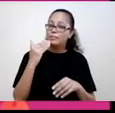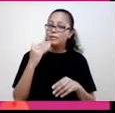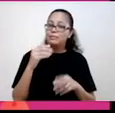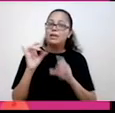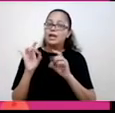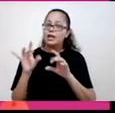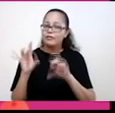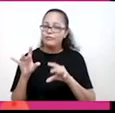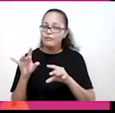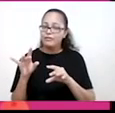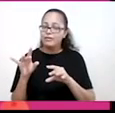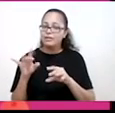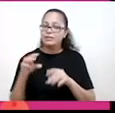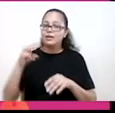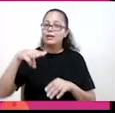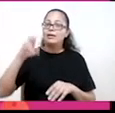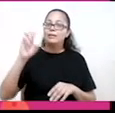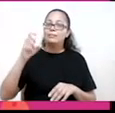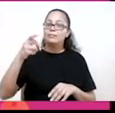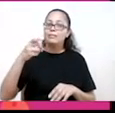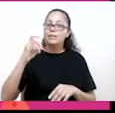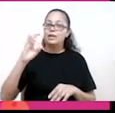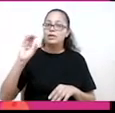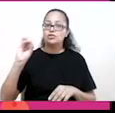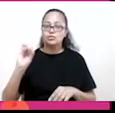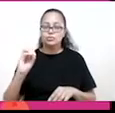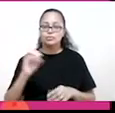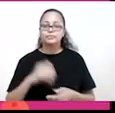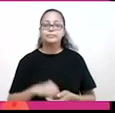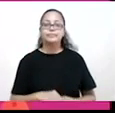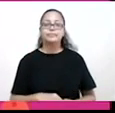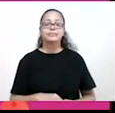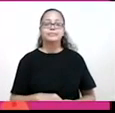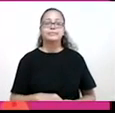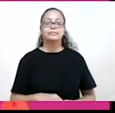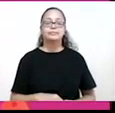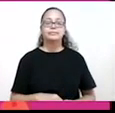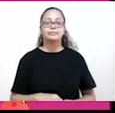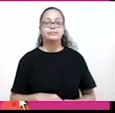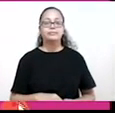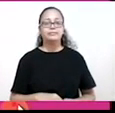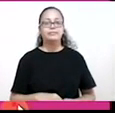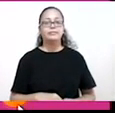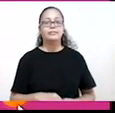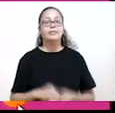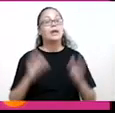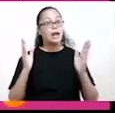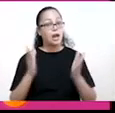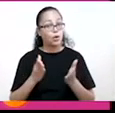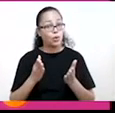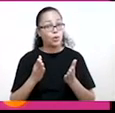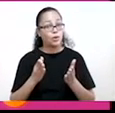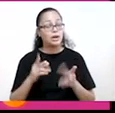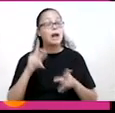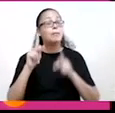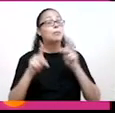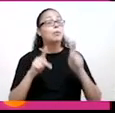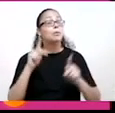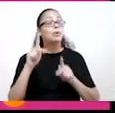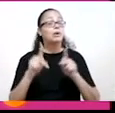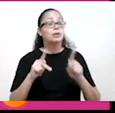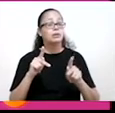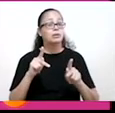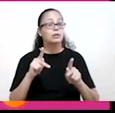que é a capital do país que também leva o mesmo nome, México, certo? Continuando. Então, vamos falar então do ponto de vista da